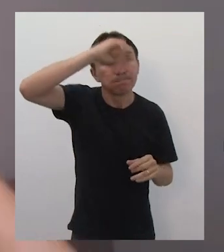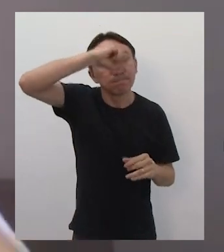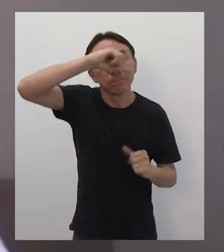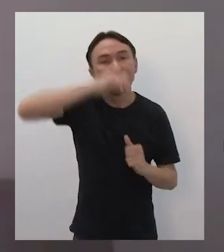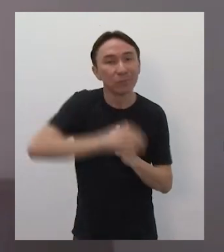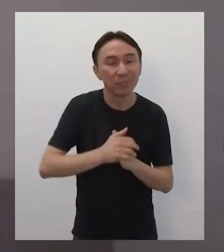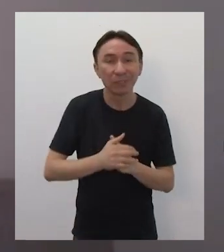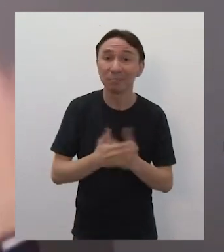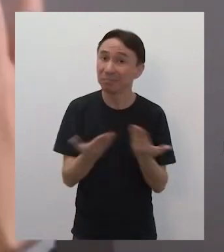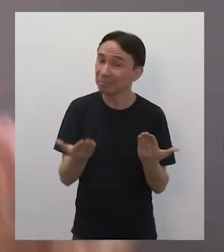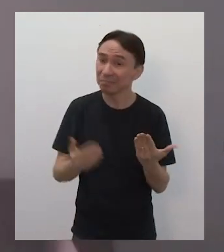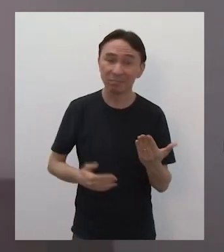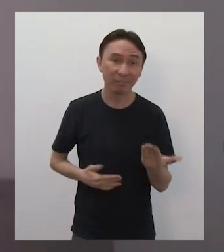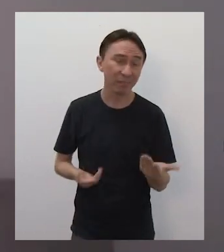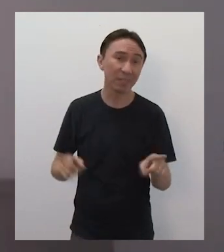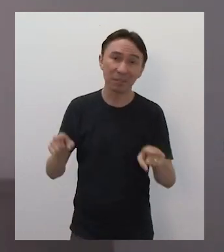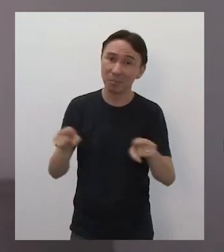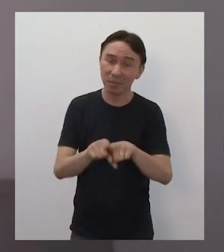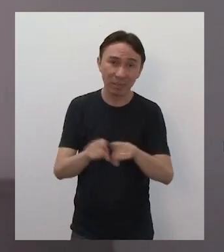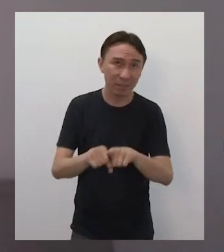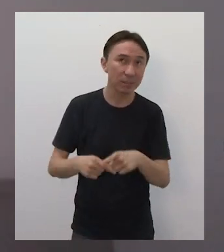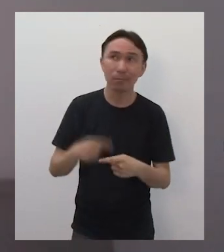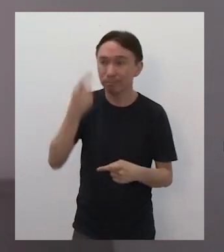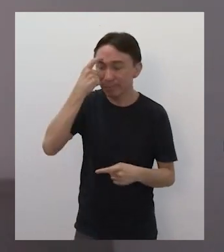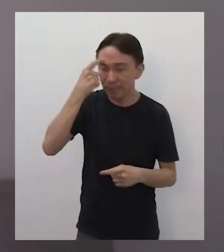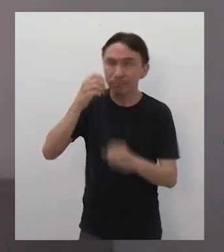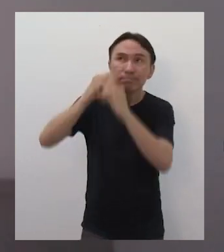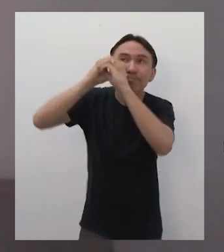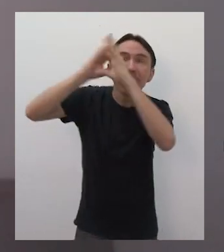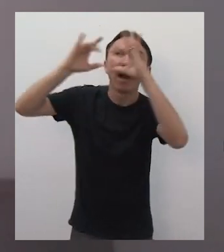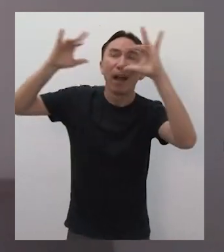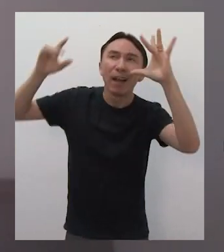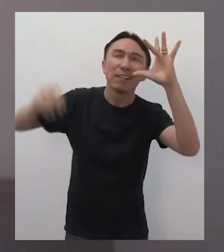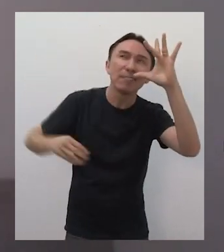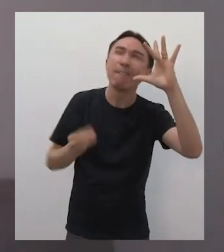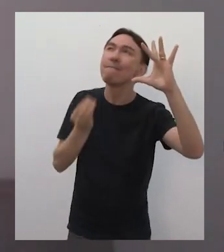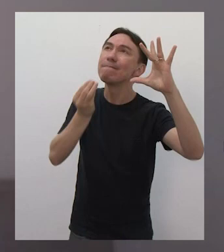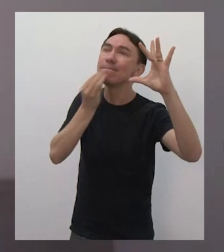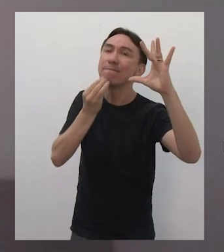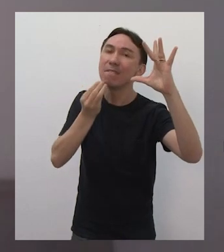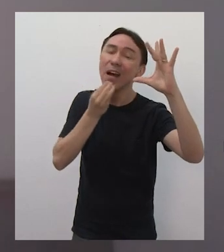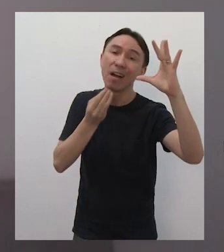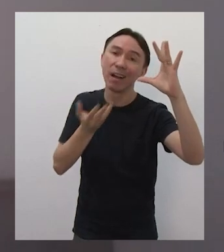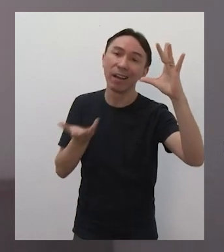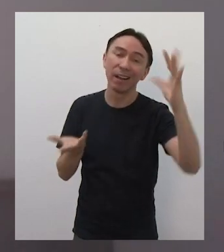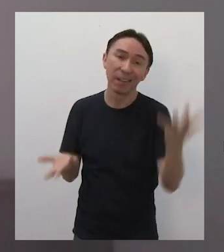caminhar e de imaginar possibilidades. Então, também é muito relacionado à imaginação criativa.